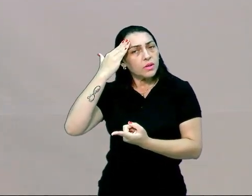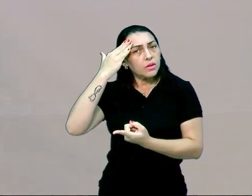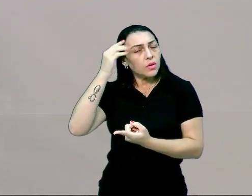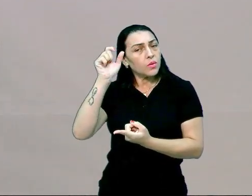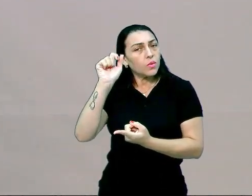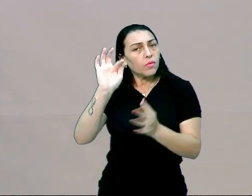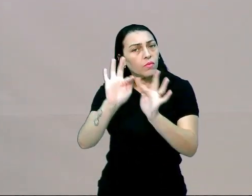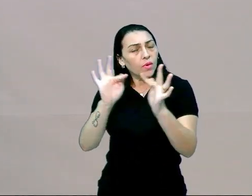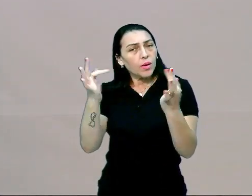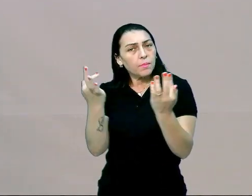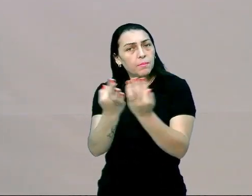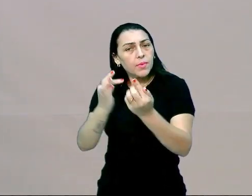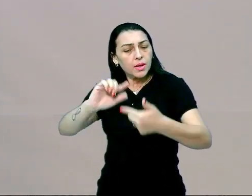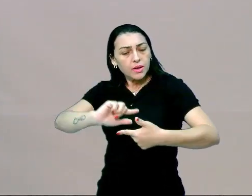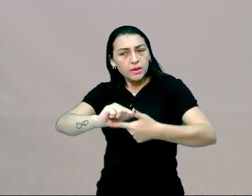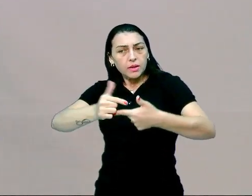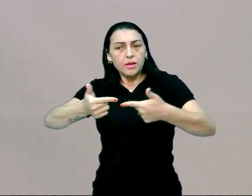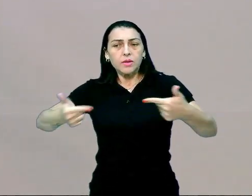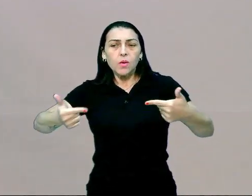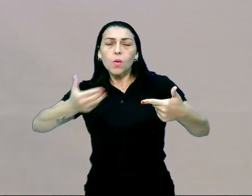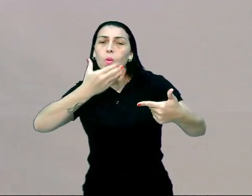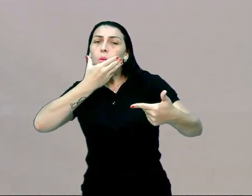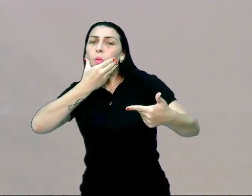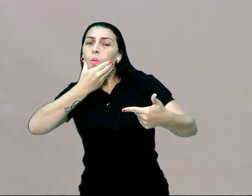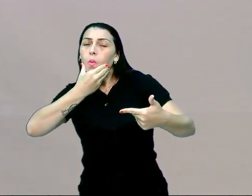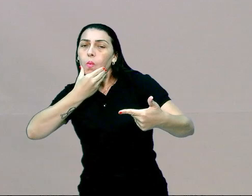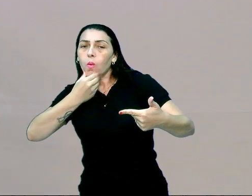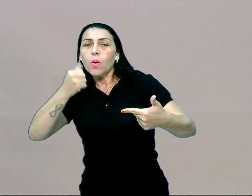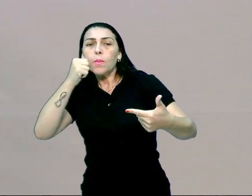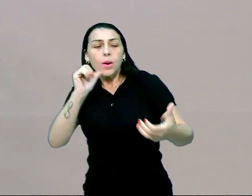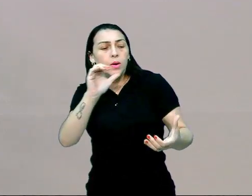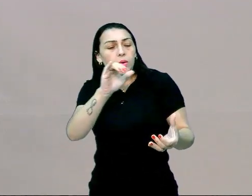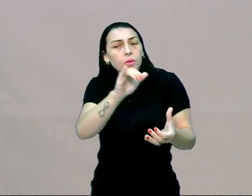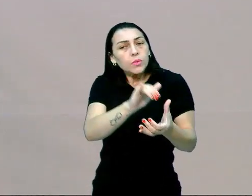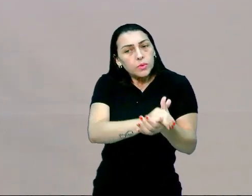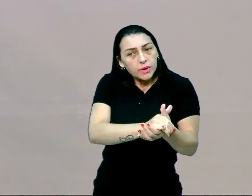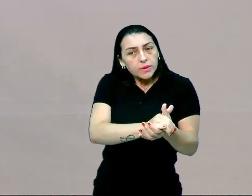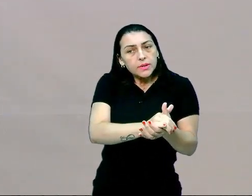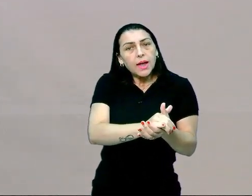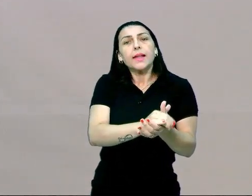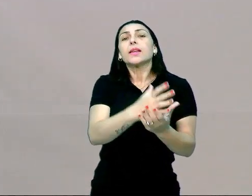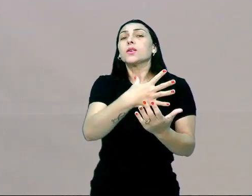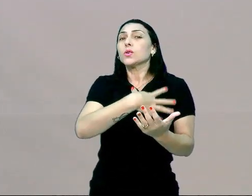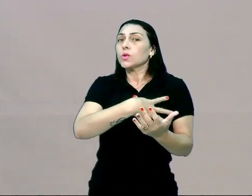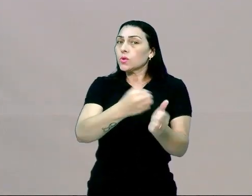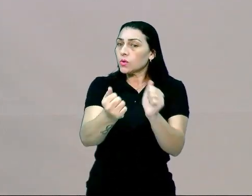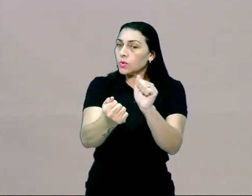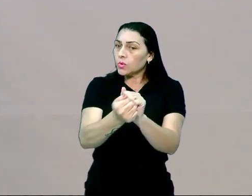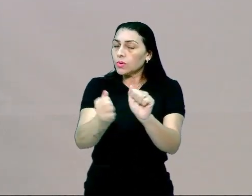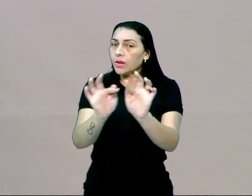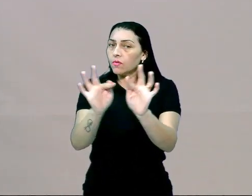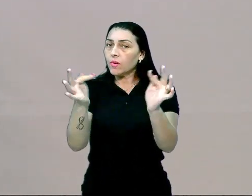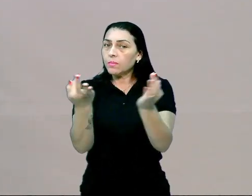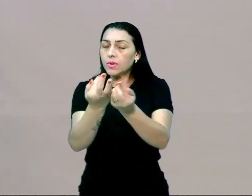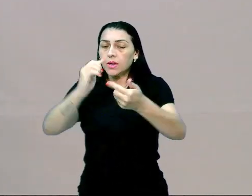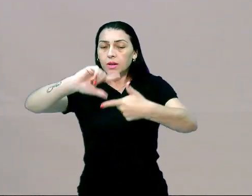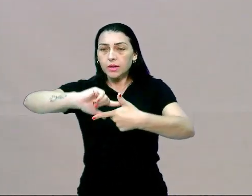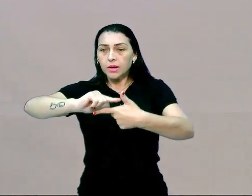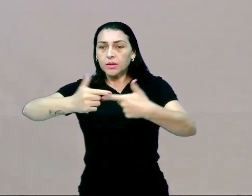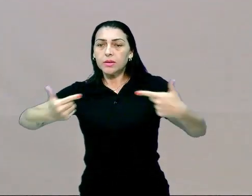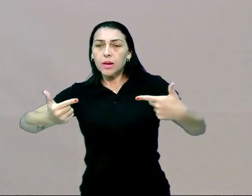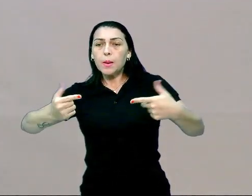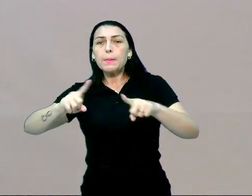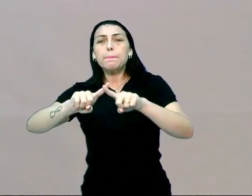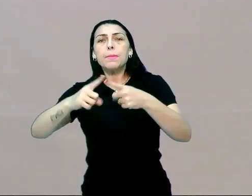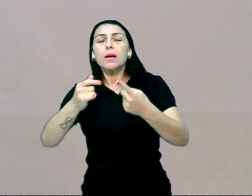compreensão de uma família tradicional. Um homem, a mulher e os seus filhos. Isso é a família tradicional. Mas,